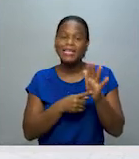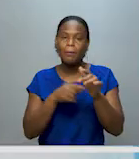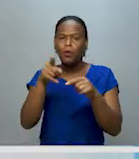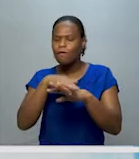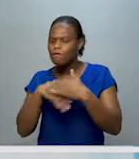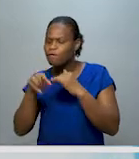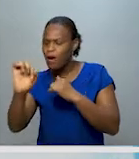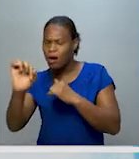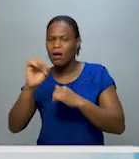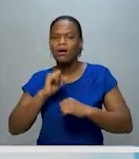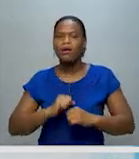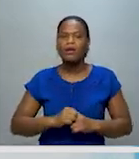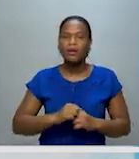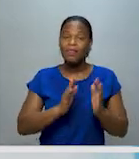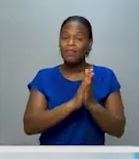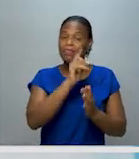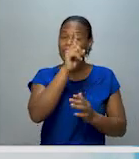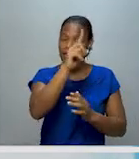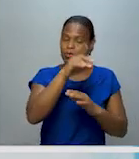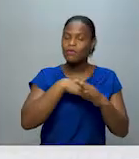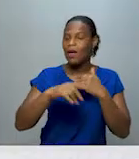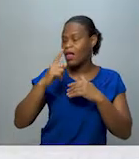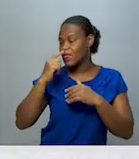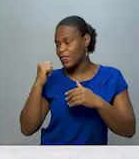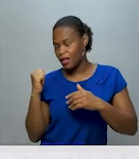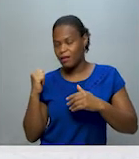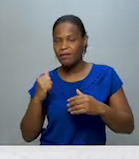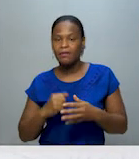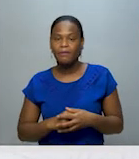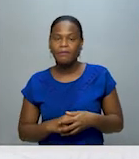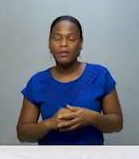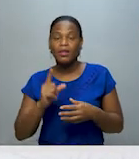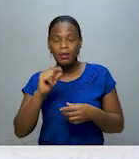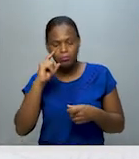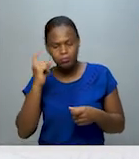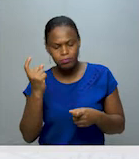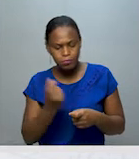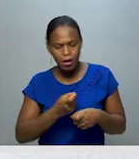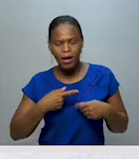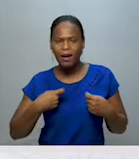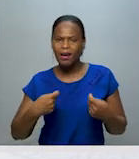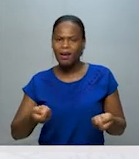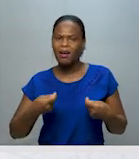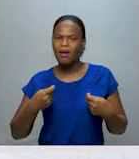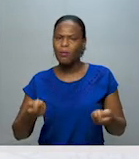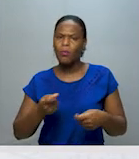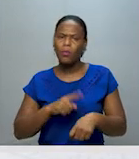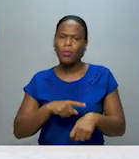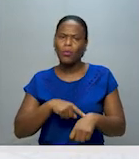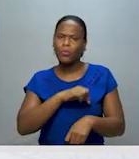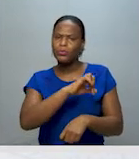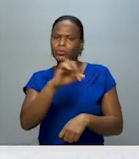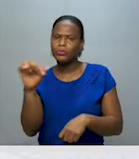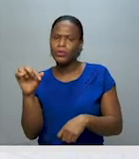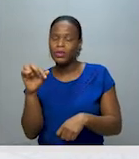exemplo. Deus fará a dele. E ainda temos, procure gastar maior parte